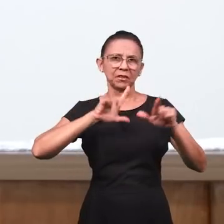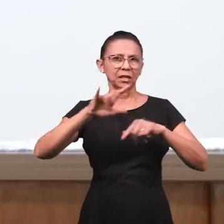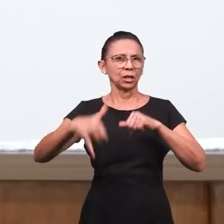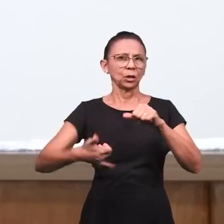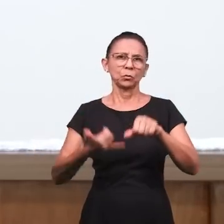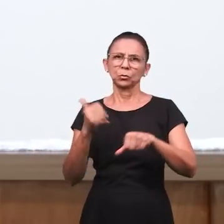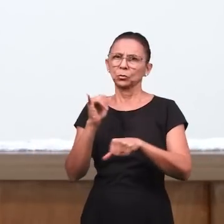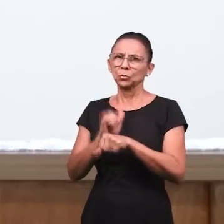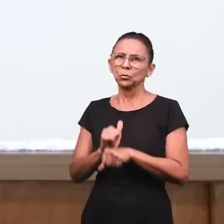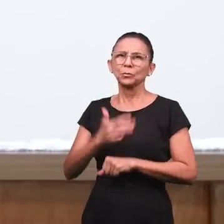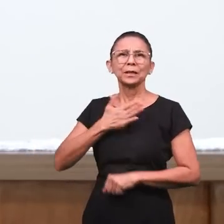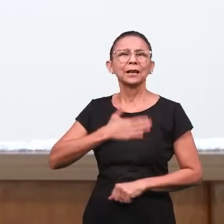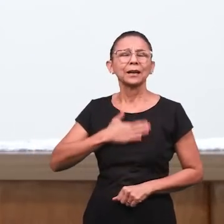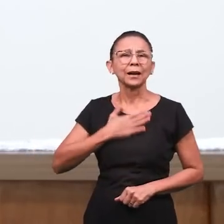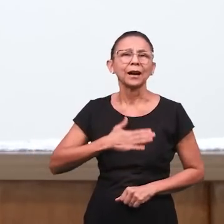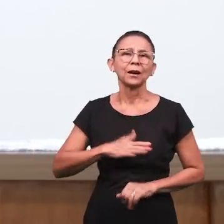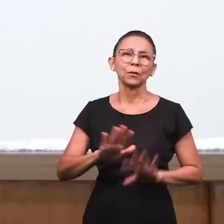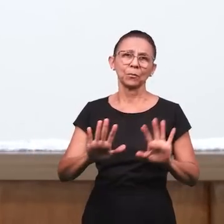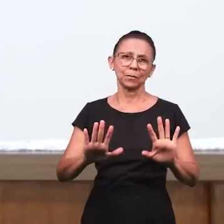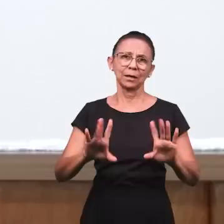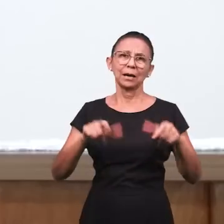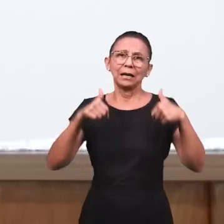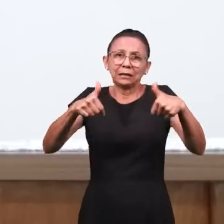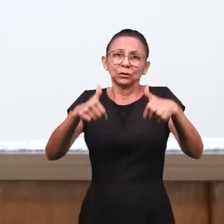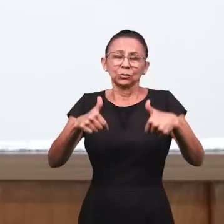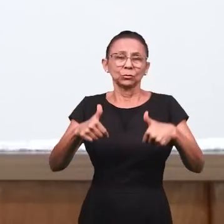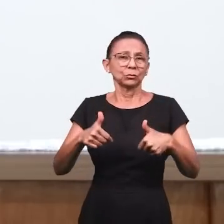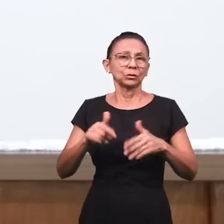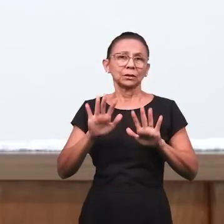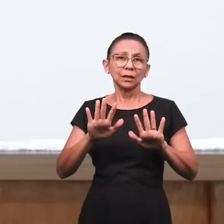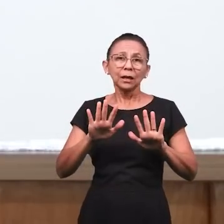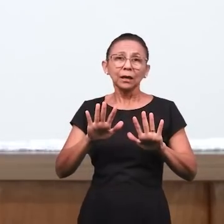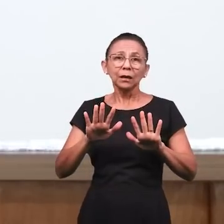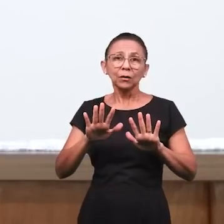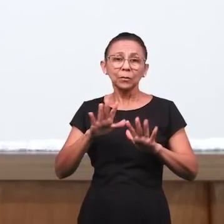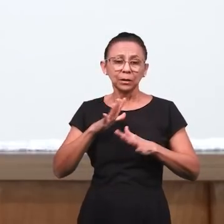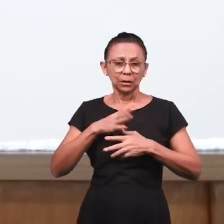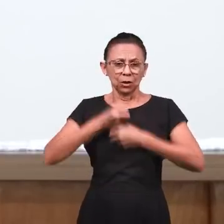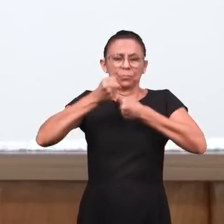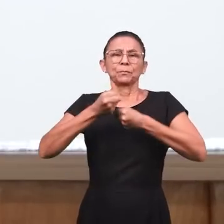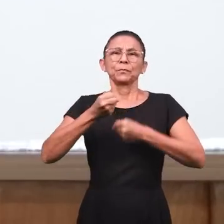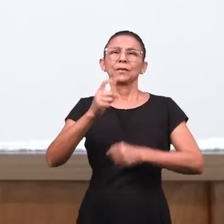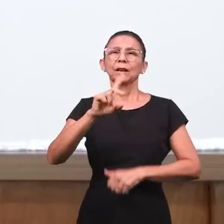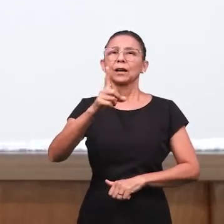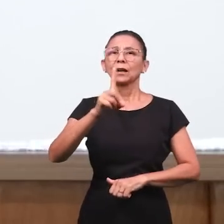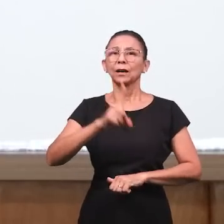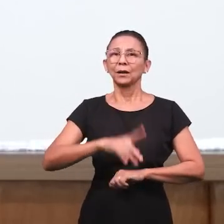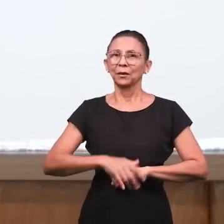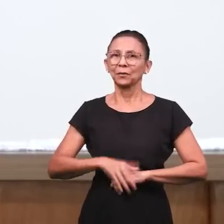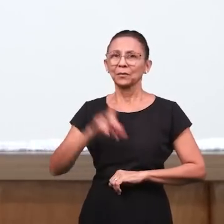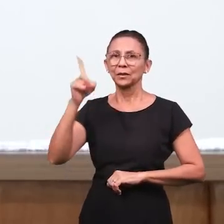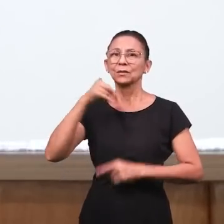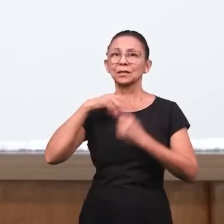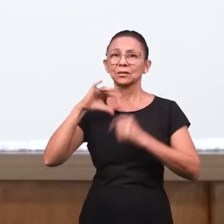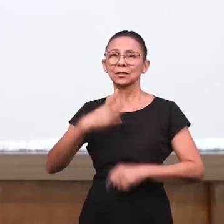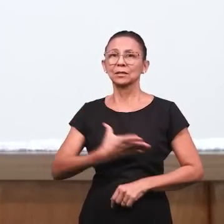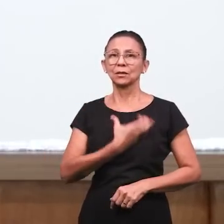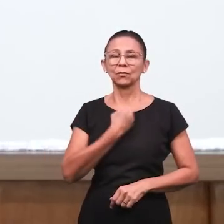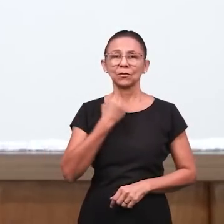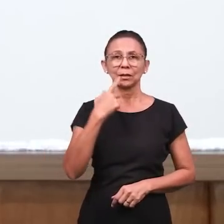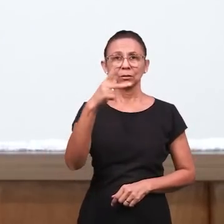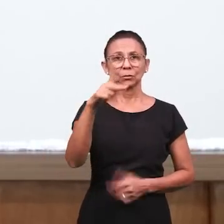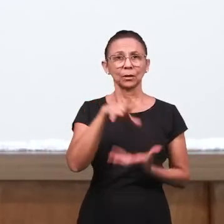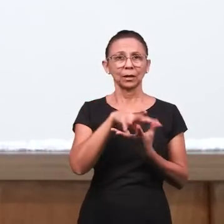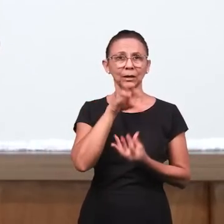YouTube, não te faças nenhum mal. Há uma oportunidade de salvação para a sua alma. Seja